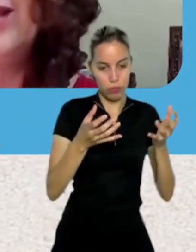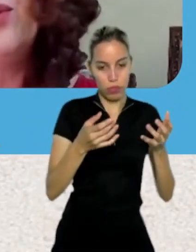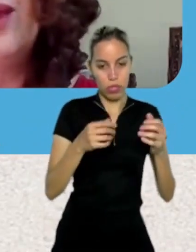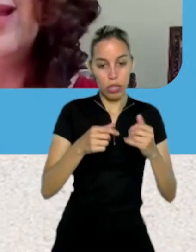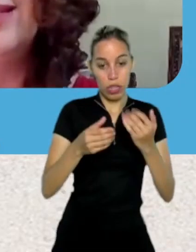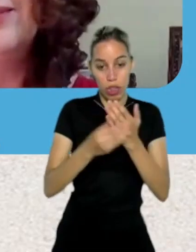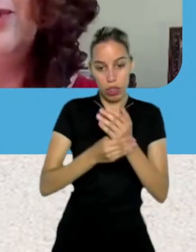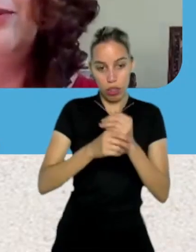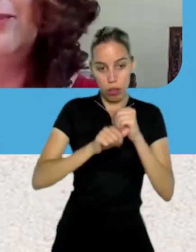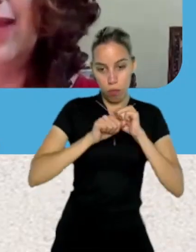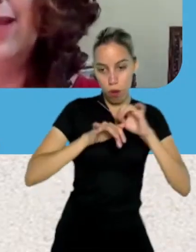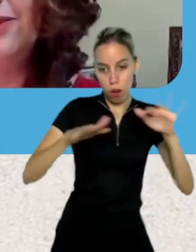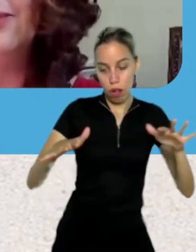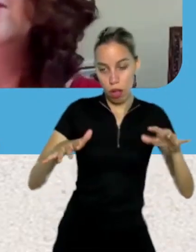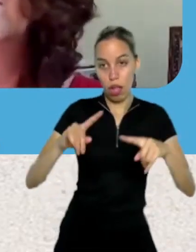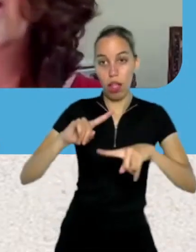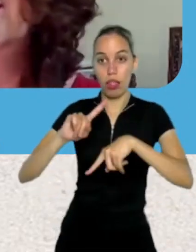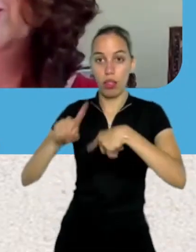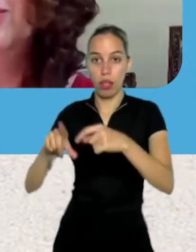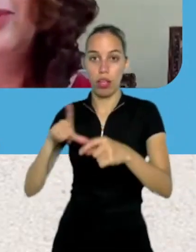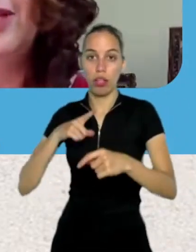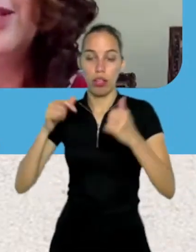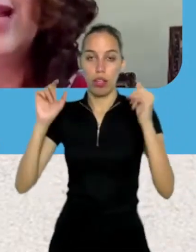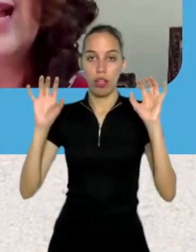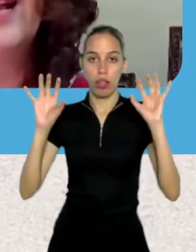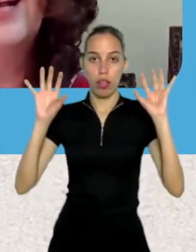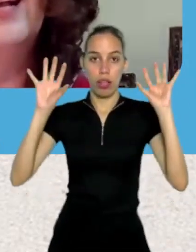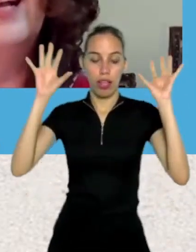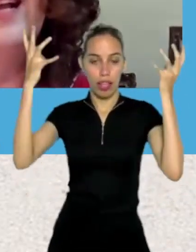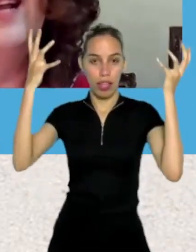E aí, com esse movimento, né, do